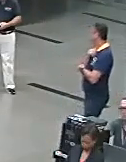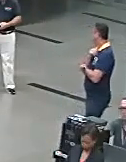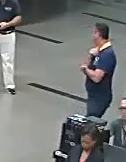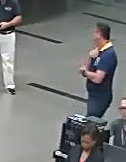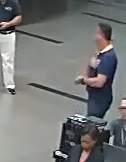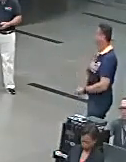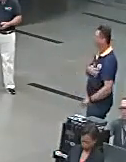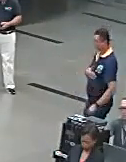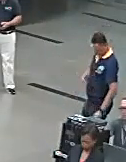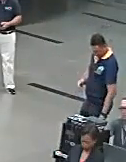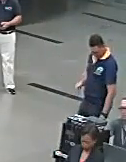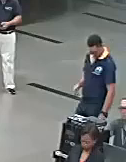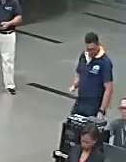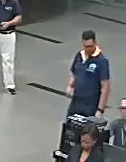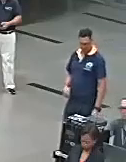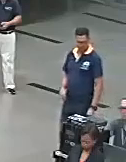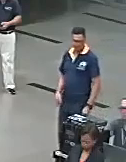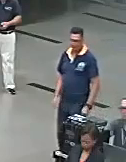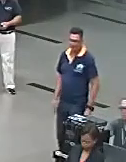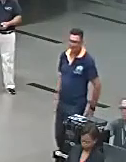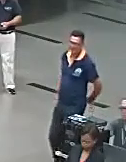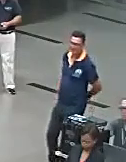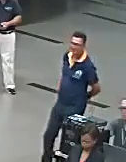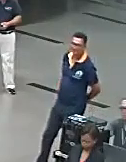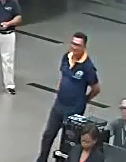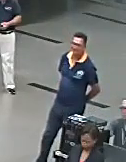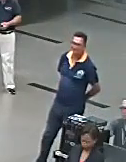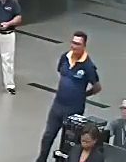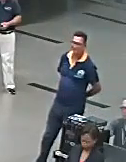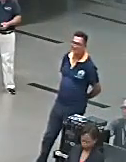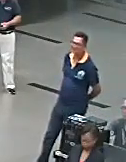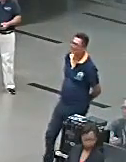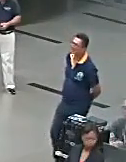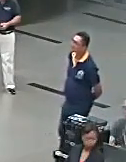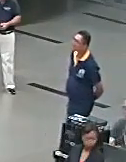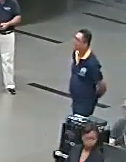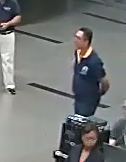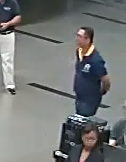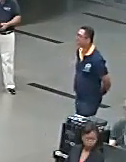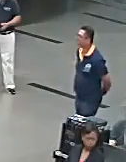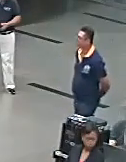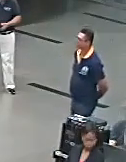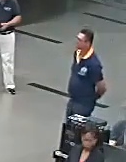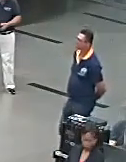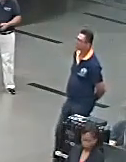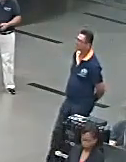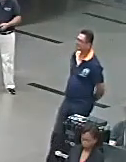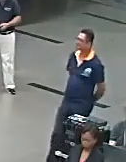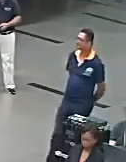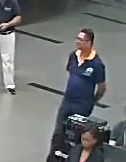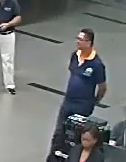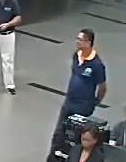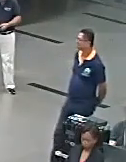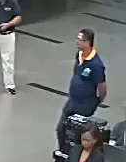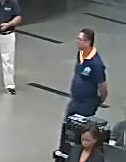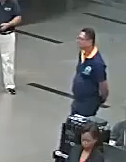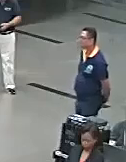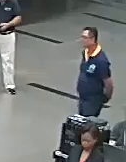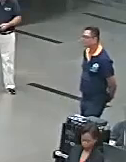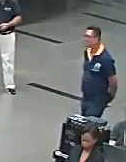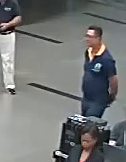eh mas ao mesmo tempo como casa do povo que é a Assembleia Legislativa nós estamos aqui